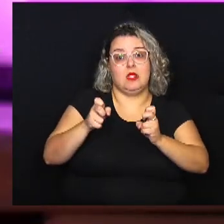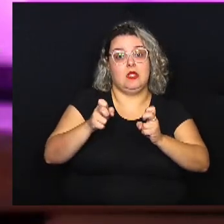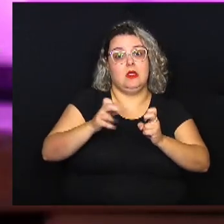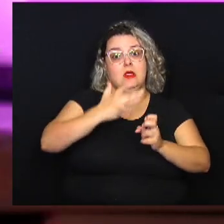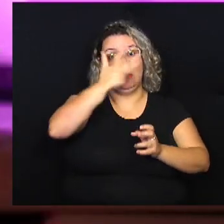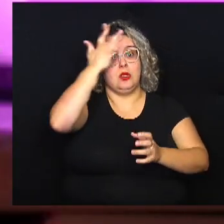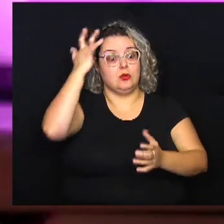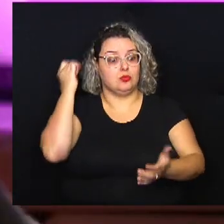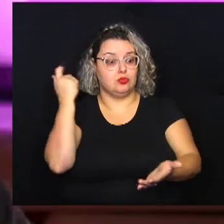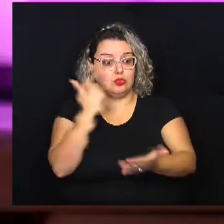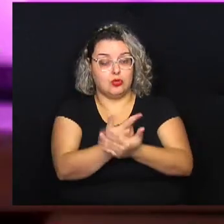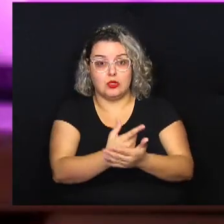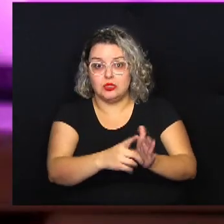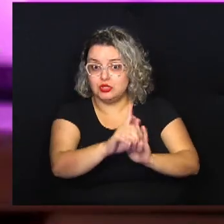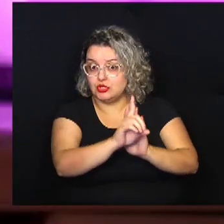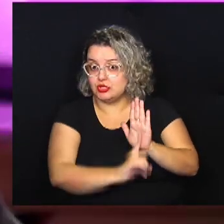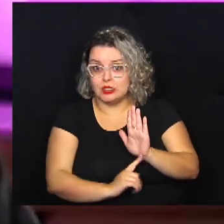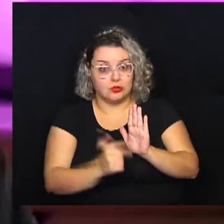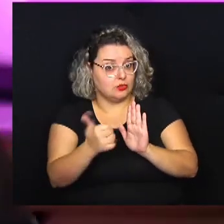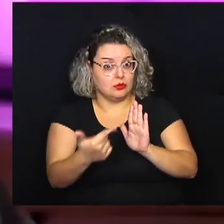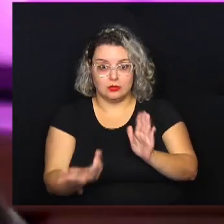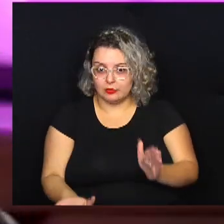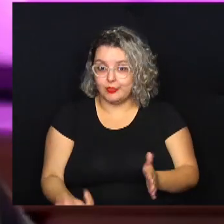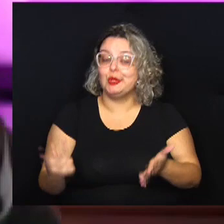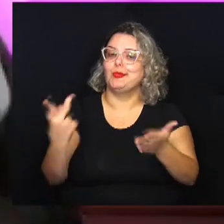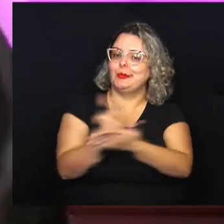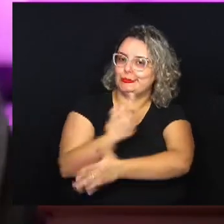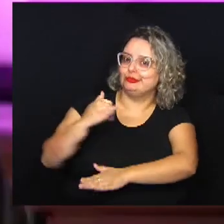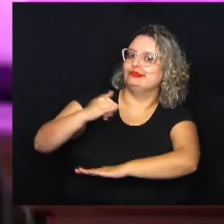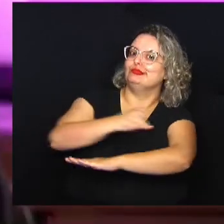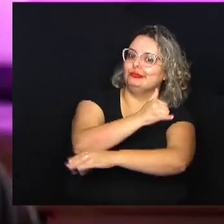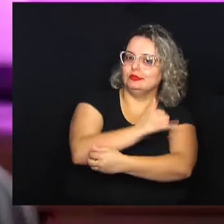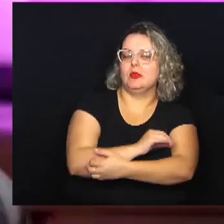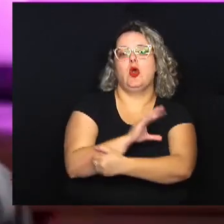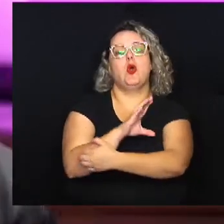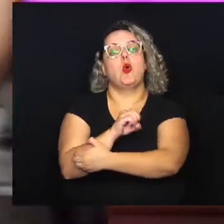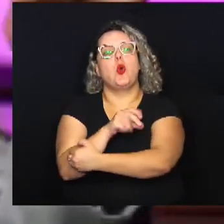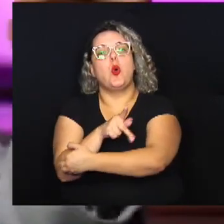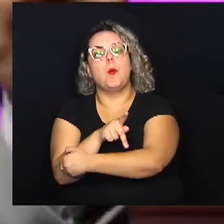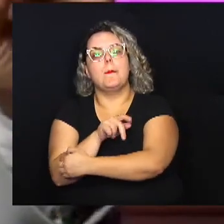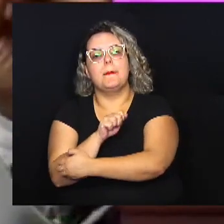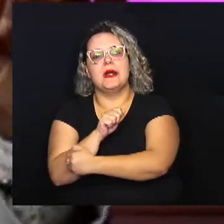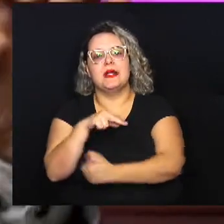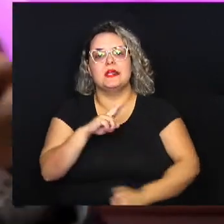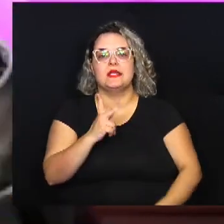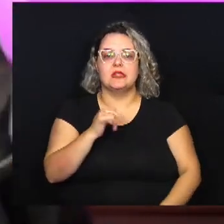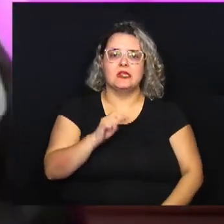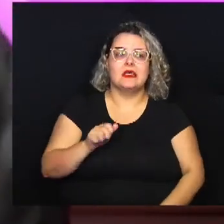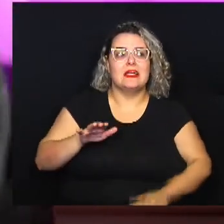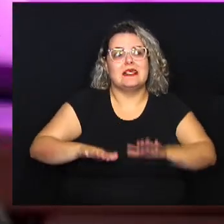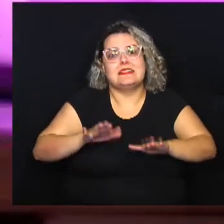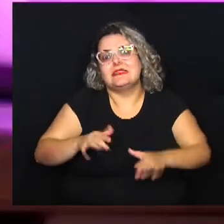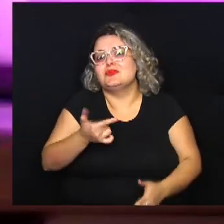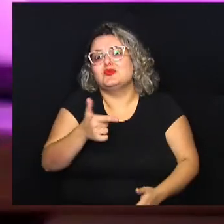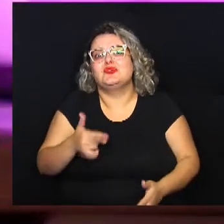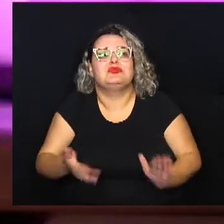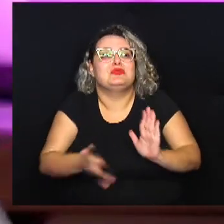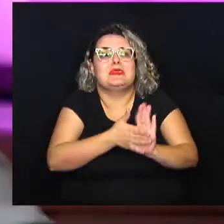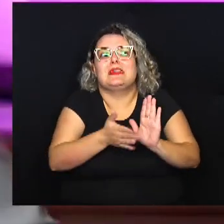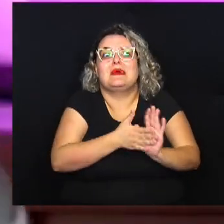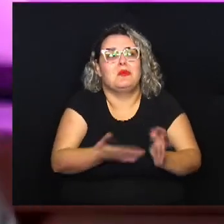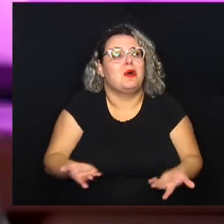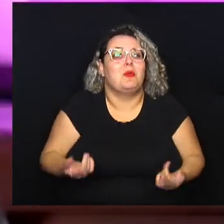companhia aérea. Afinal, um funcionário, né, ainda que tenha sido sem querer, não tenha sido proposital,